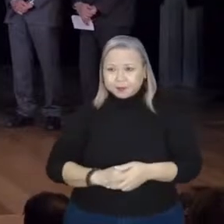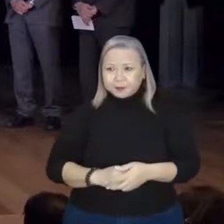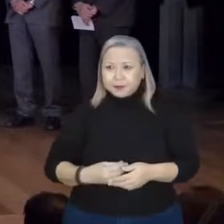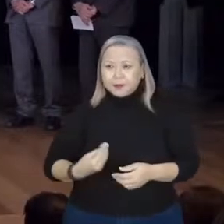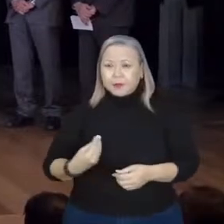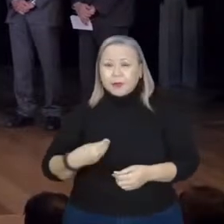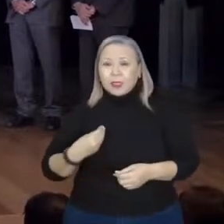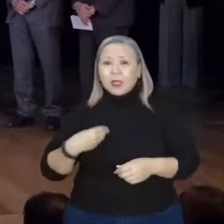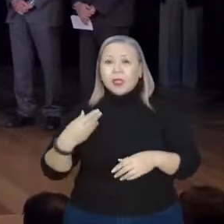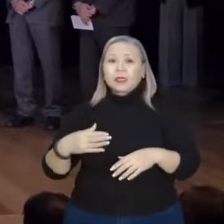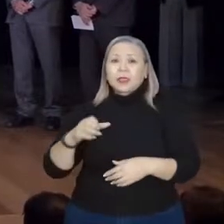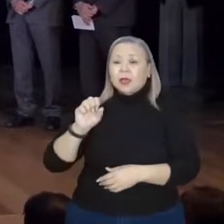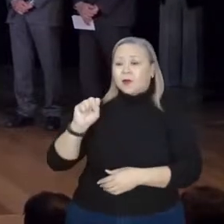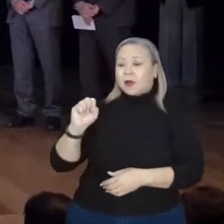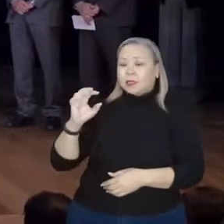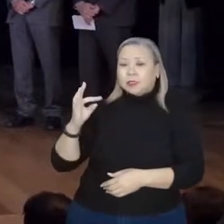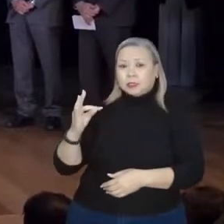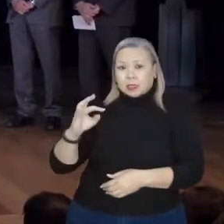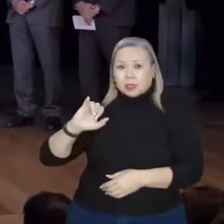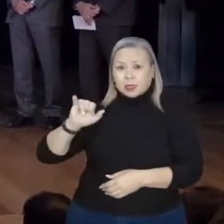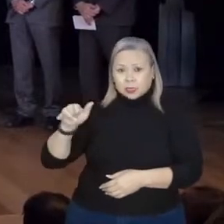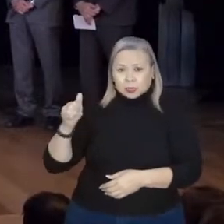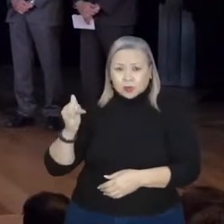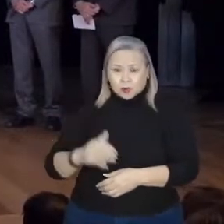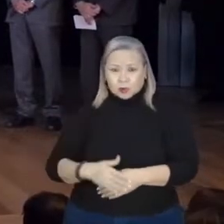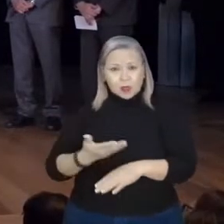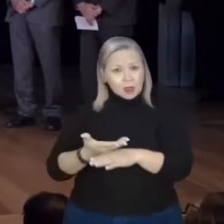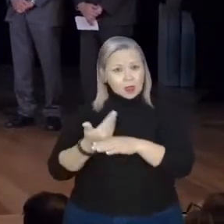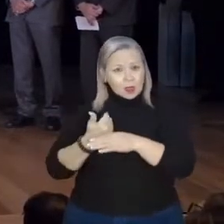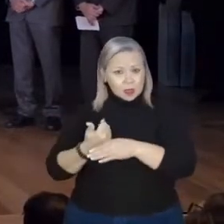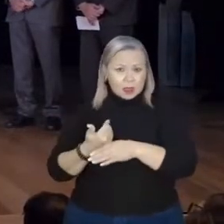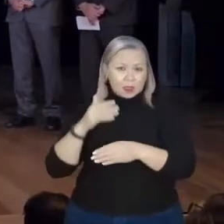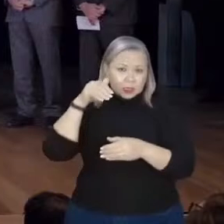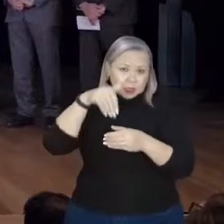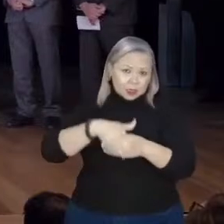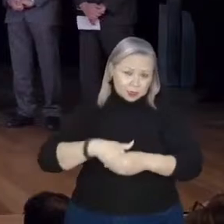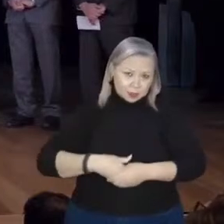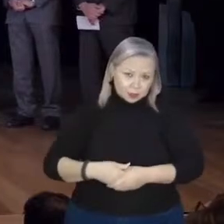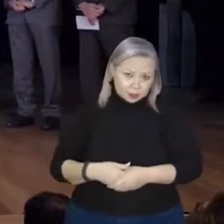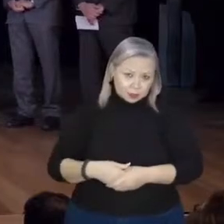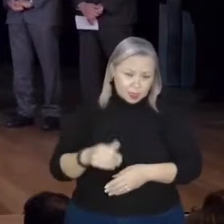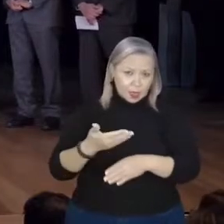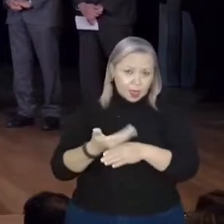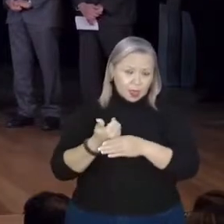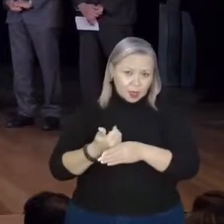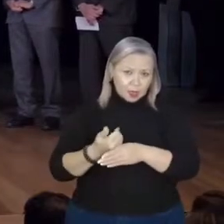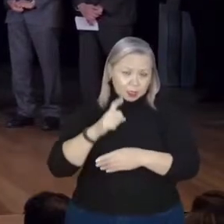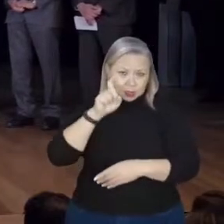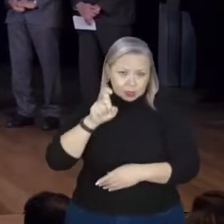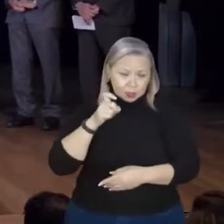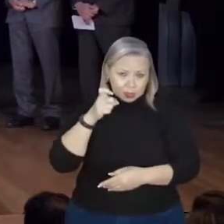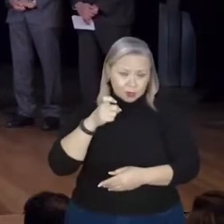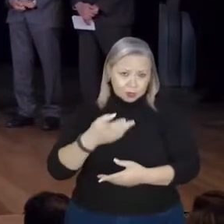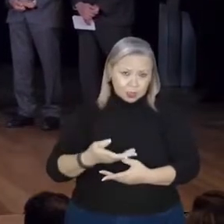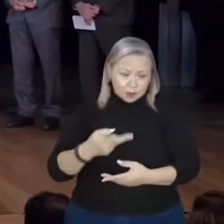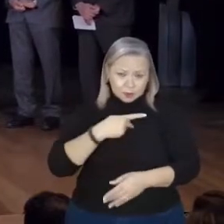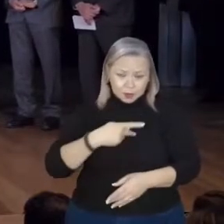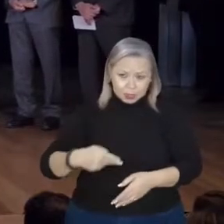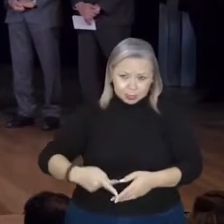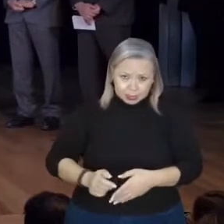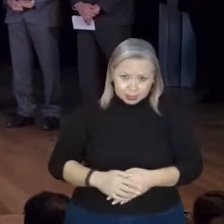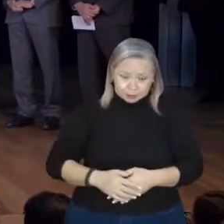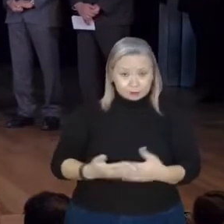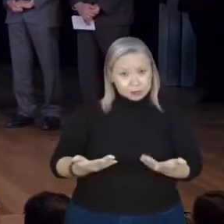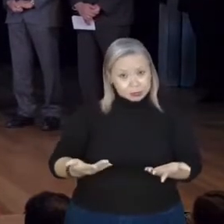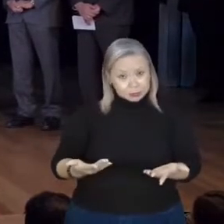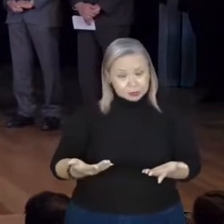Corte antes das eleições, antes de eu ser presidente da República. E se está na Suprema Corte, em algum momento eles vão